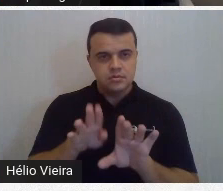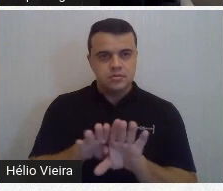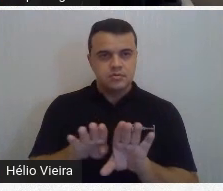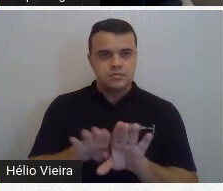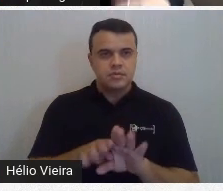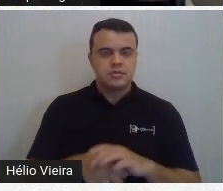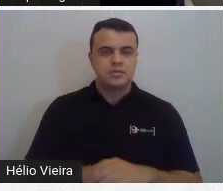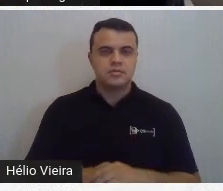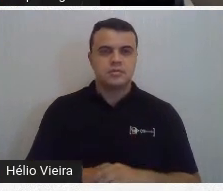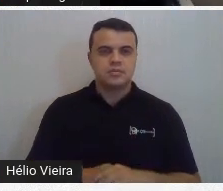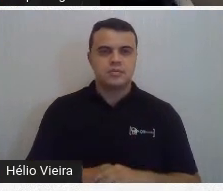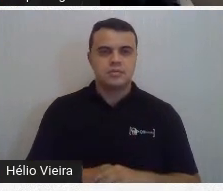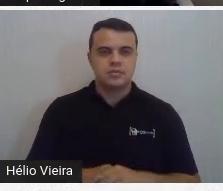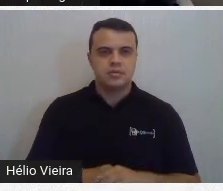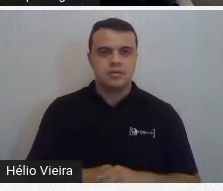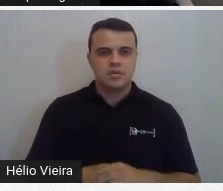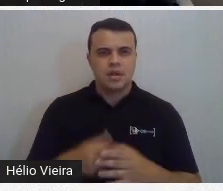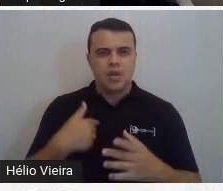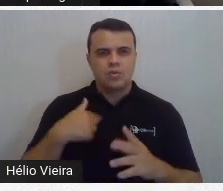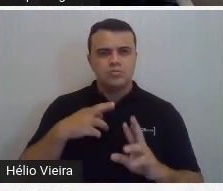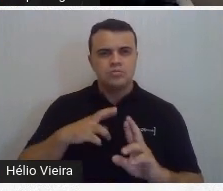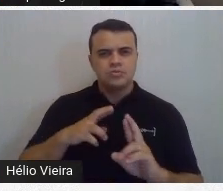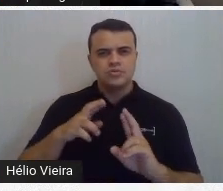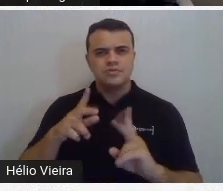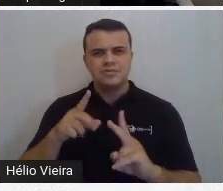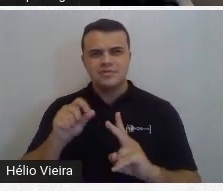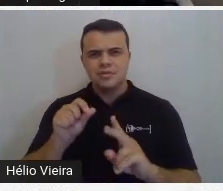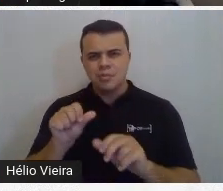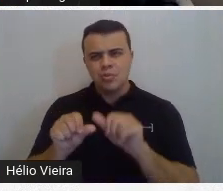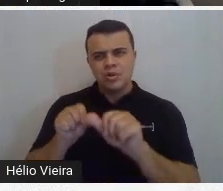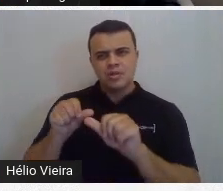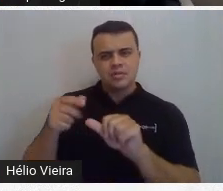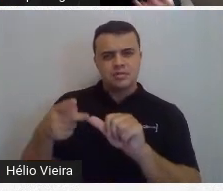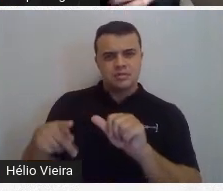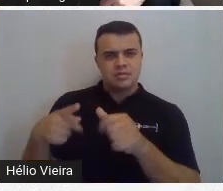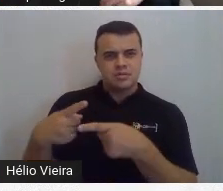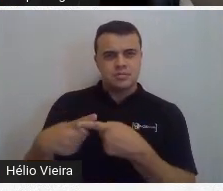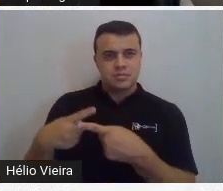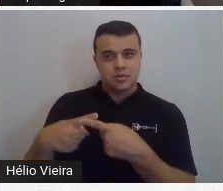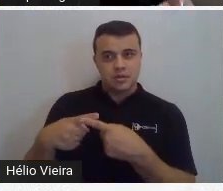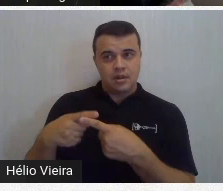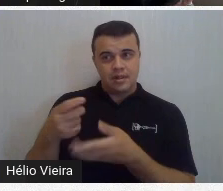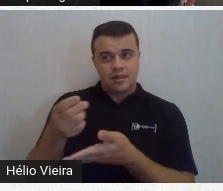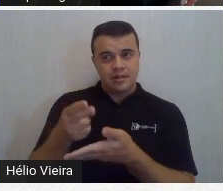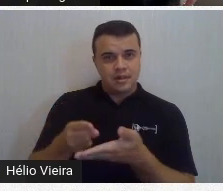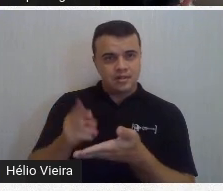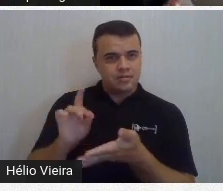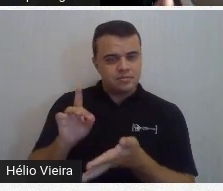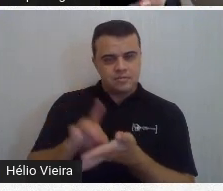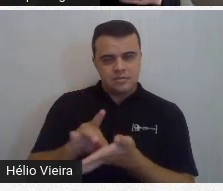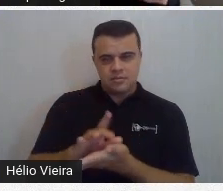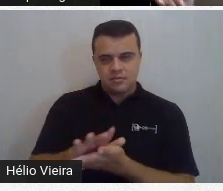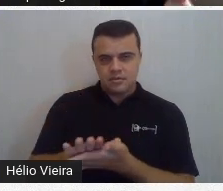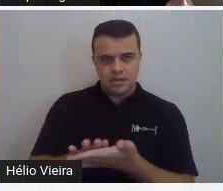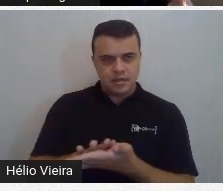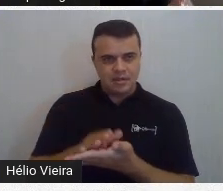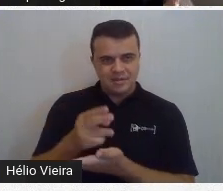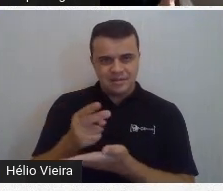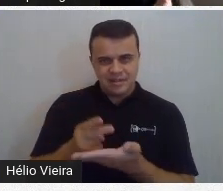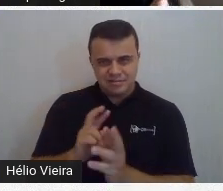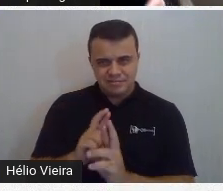traziam, e eu tenho uma deformação intencional da composição. O desenho não é real, é um desenho